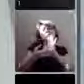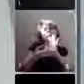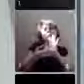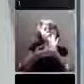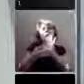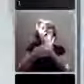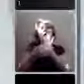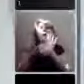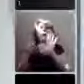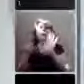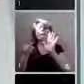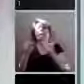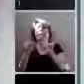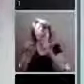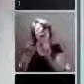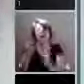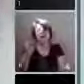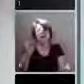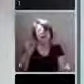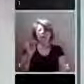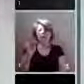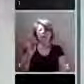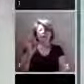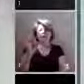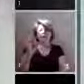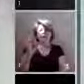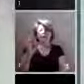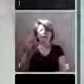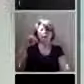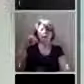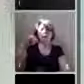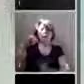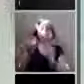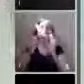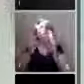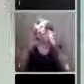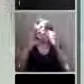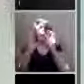etnoterminologia está com um erro, né? Quando você fala da Maria Aparecida Barbosa.